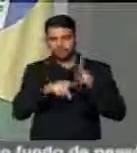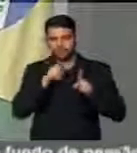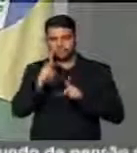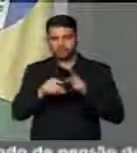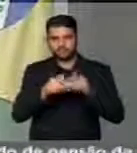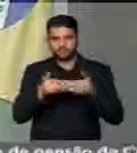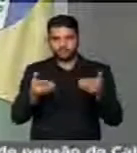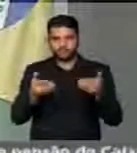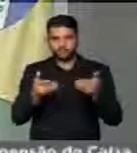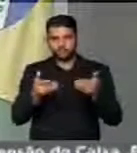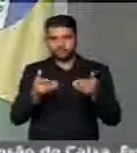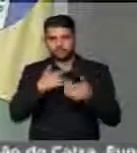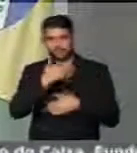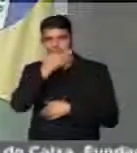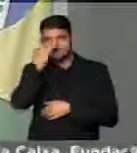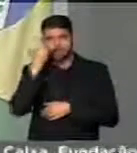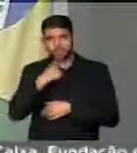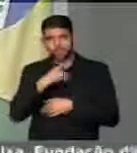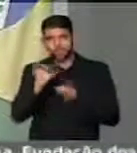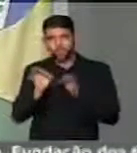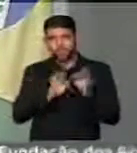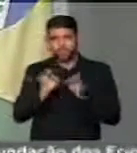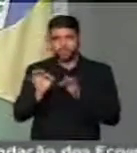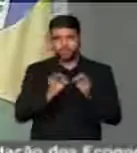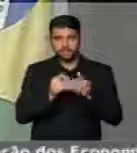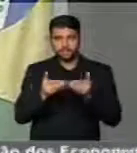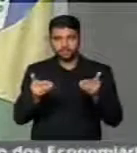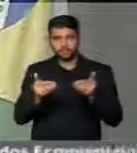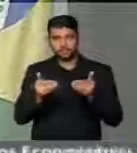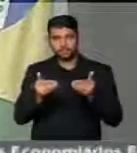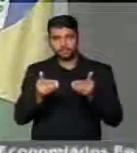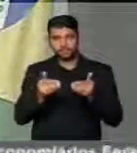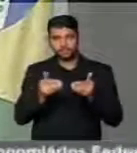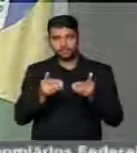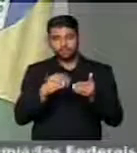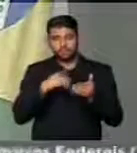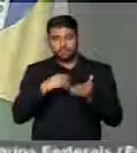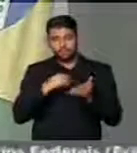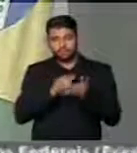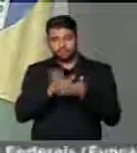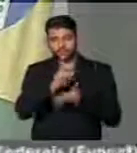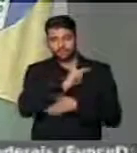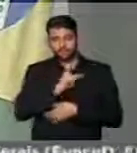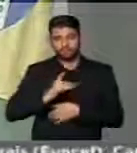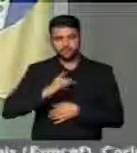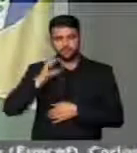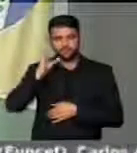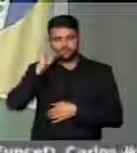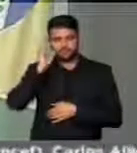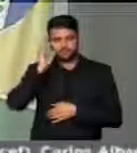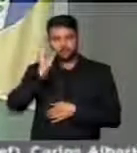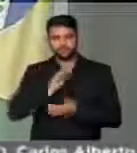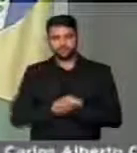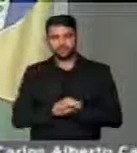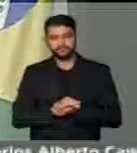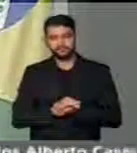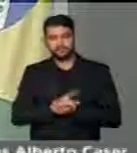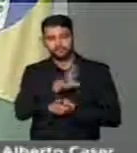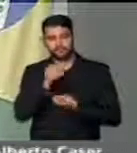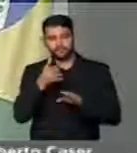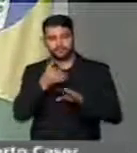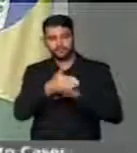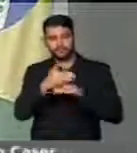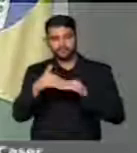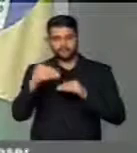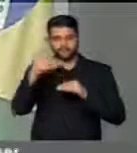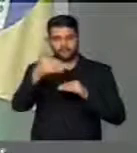população, aqueles que estão mobilizados pelo impeachment da presidente Dilma, foram até a